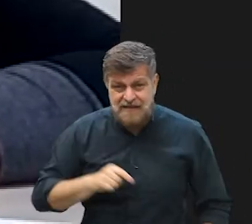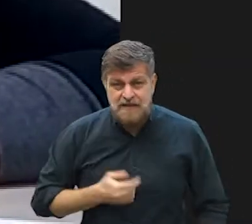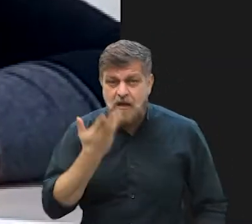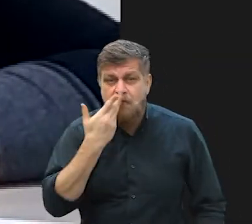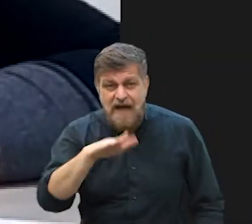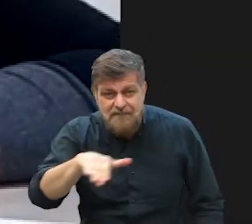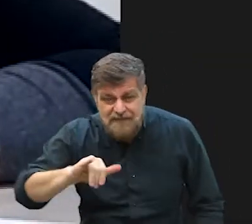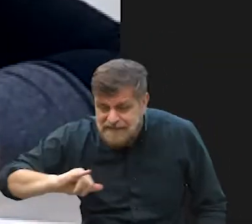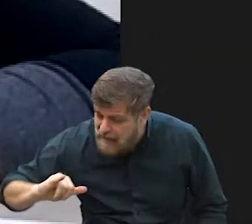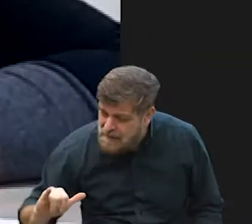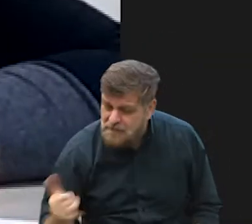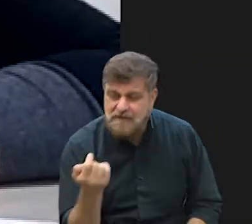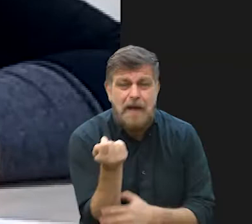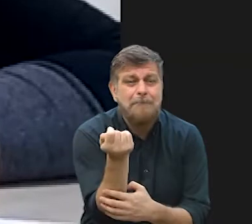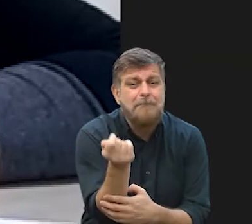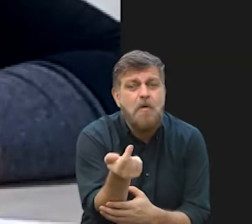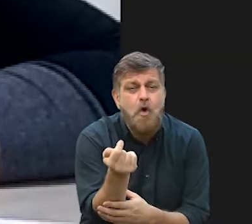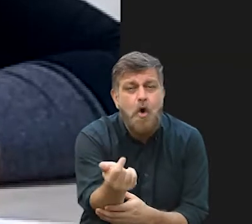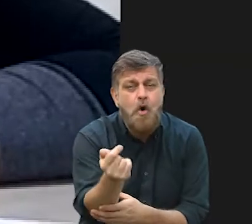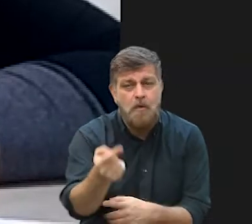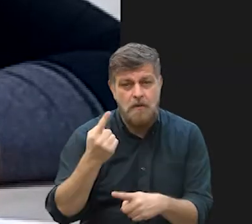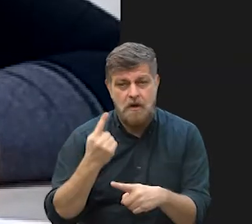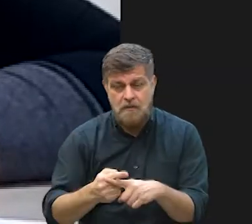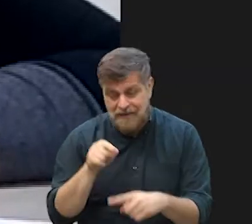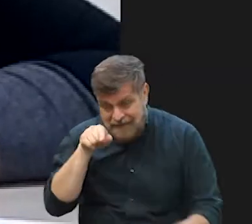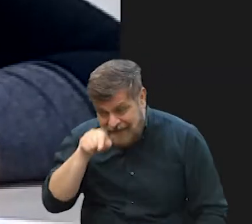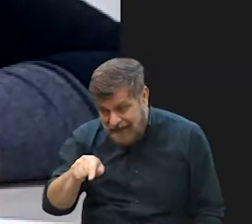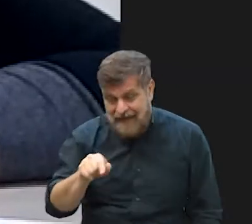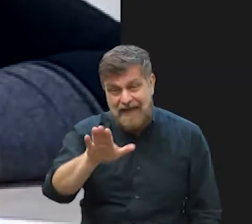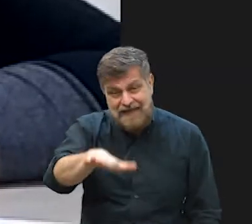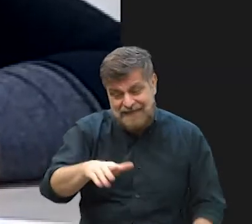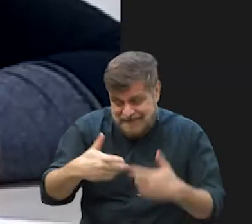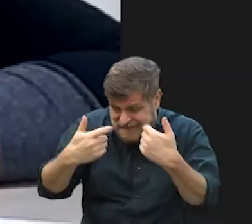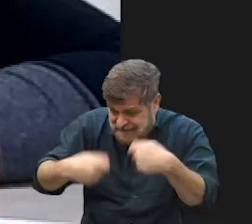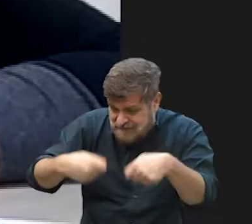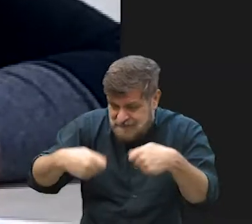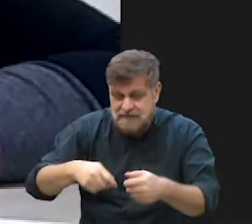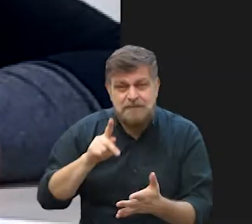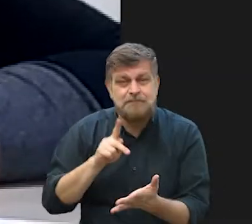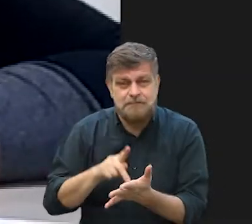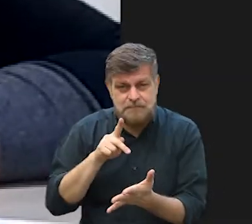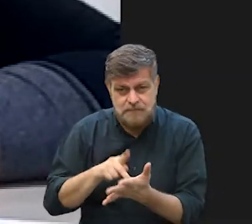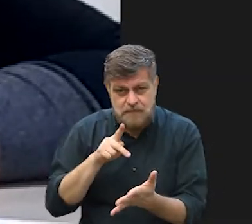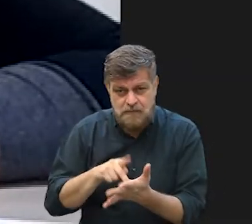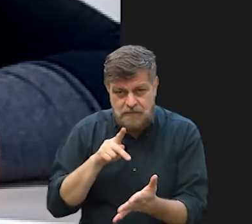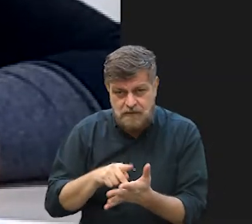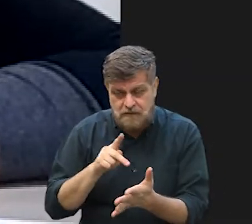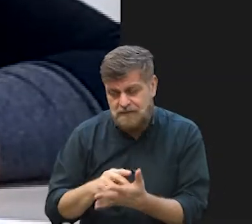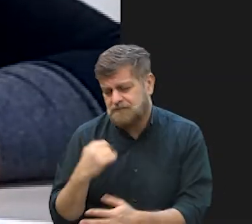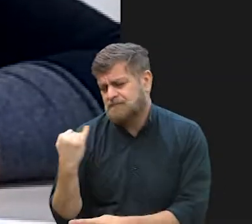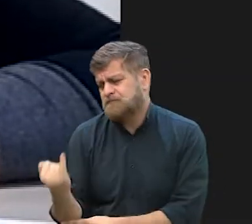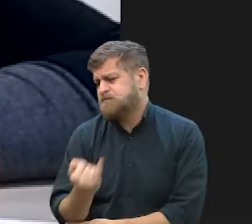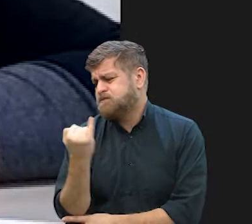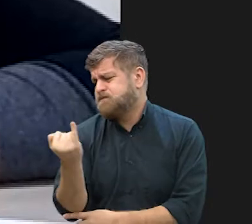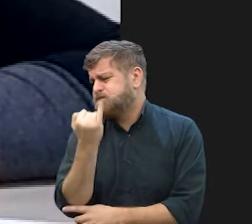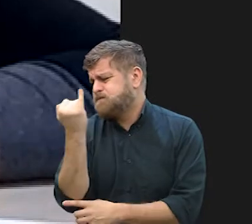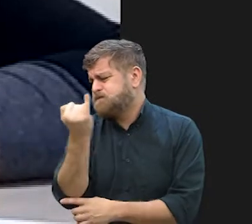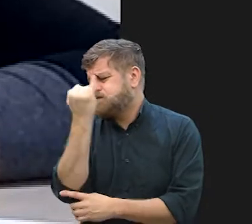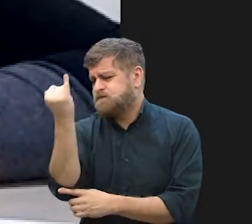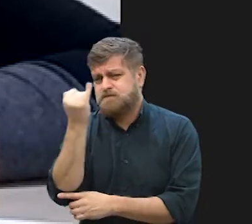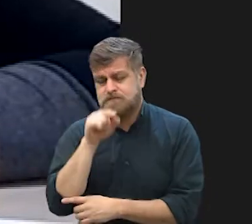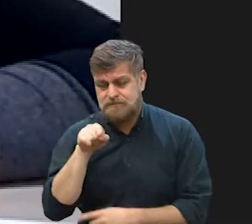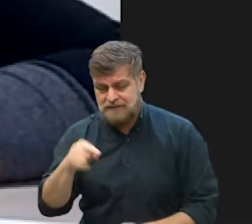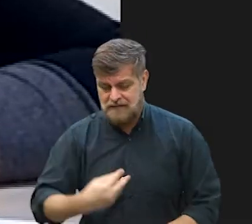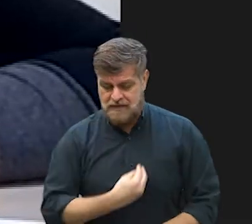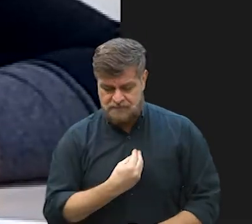da infância, porque é um lado que precisa muito, é uma parte que é muito importante, faz toda a